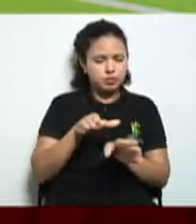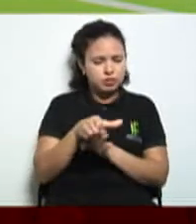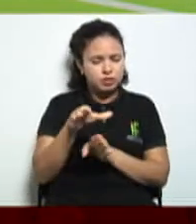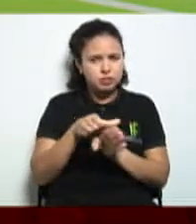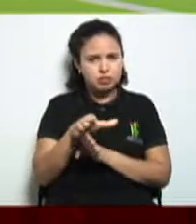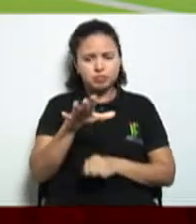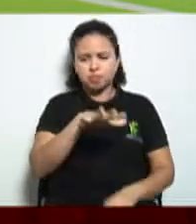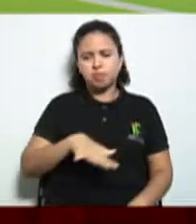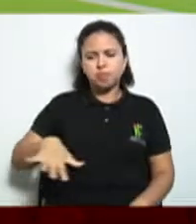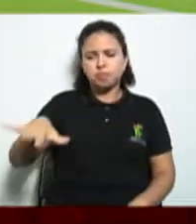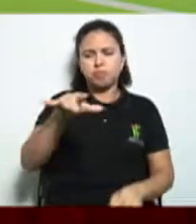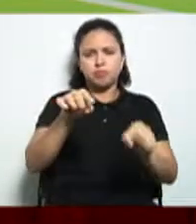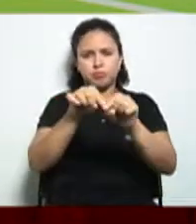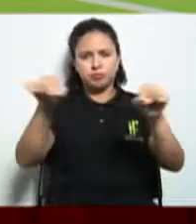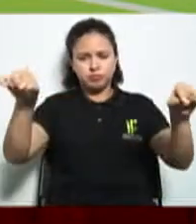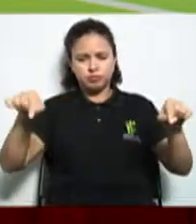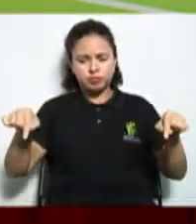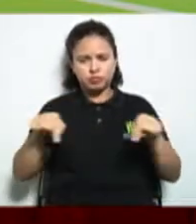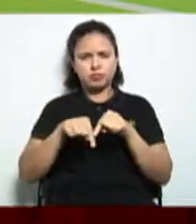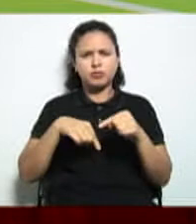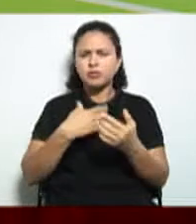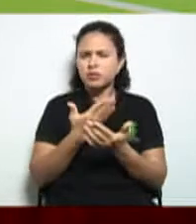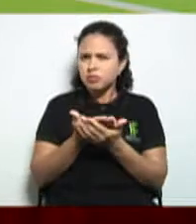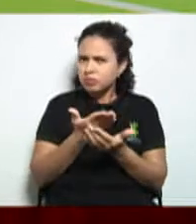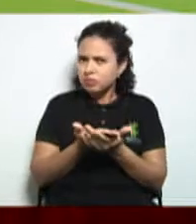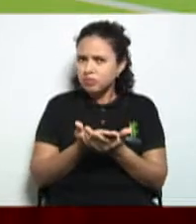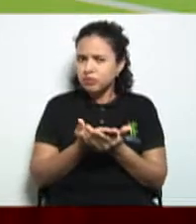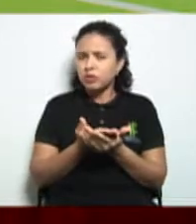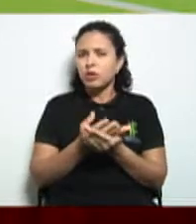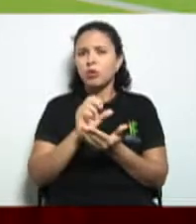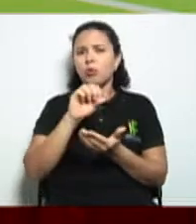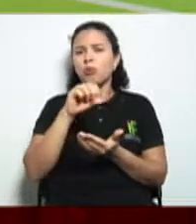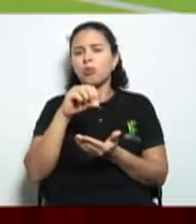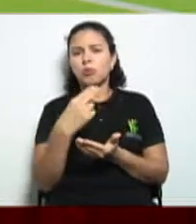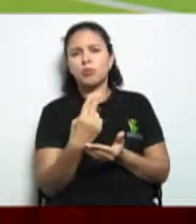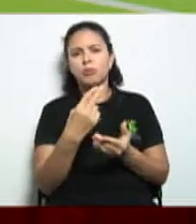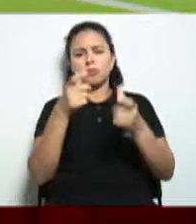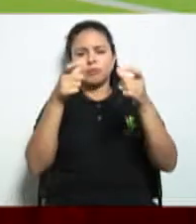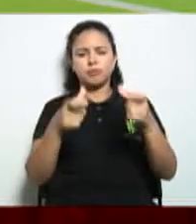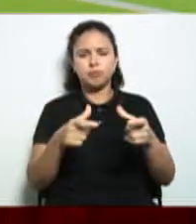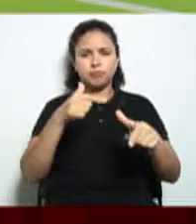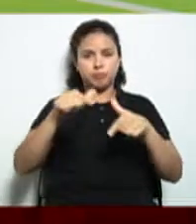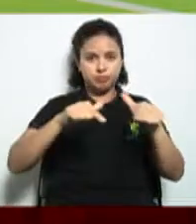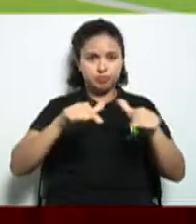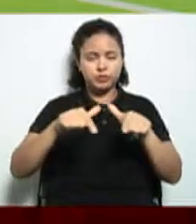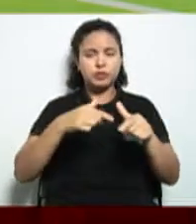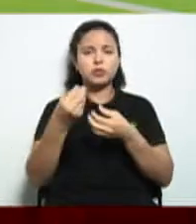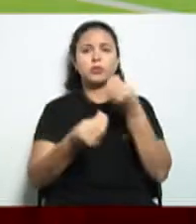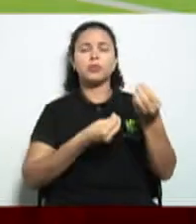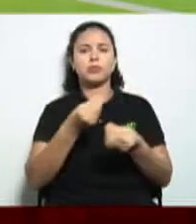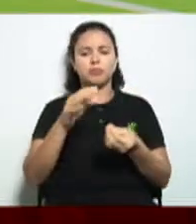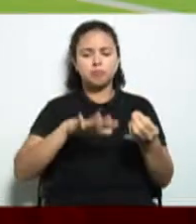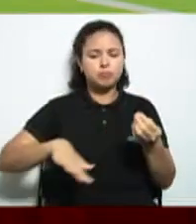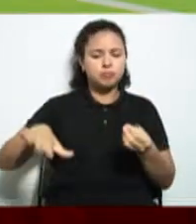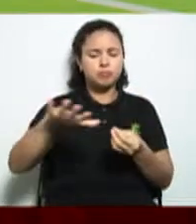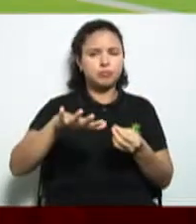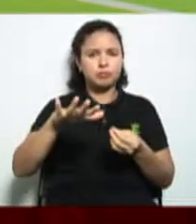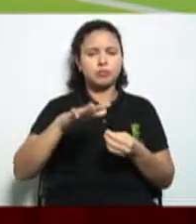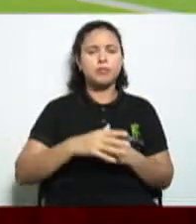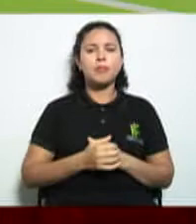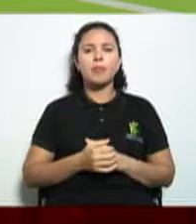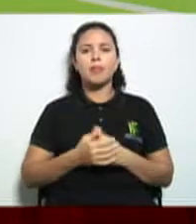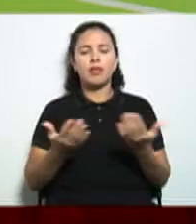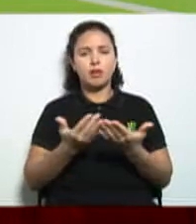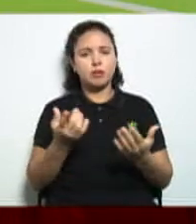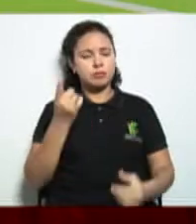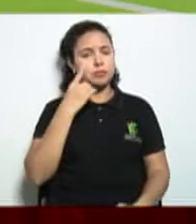espaço. Era uma sala de aula ou era um local de trabalho? Como que era esse espaço? Então, é isso que nós vamos